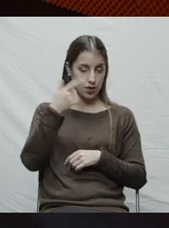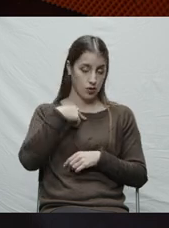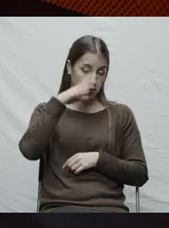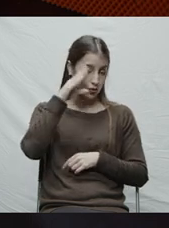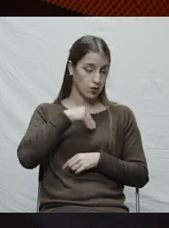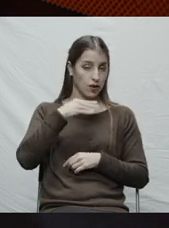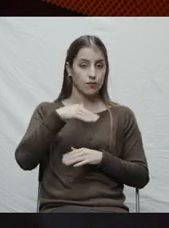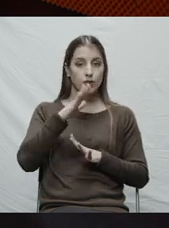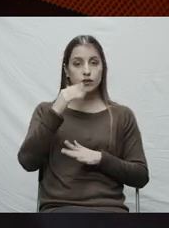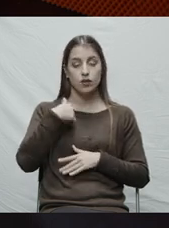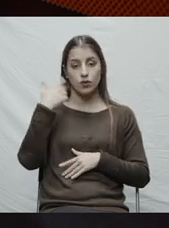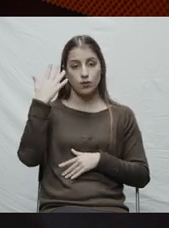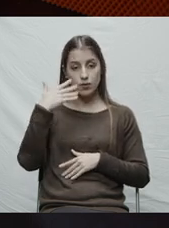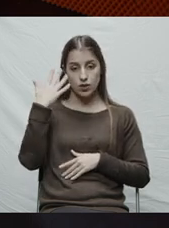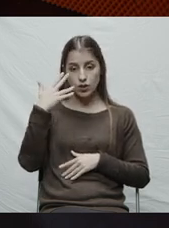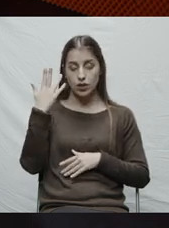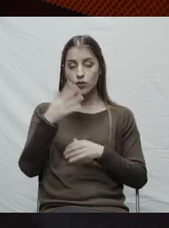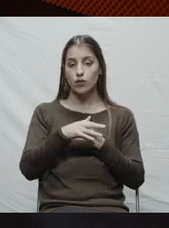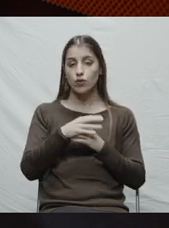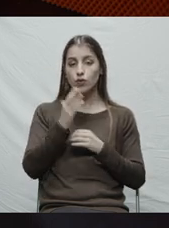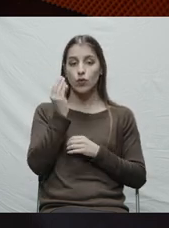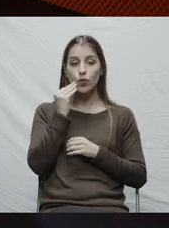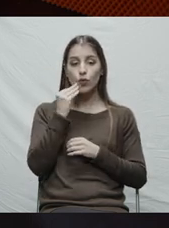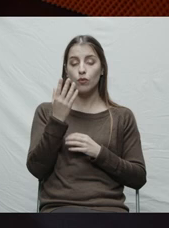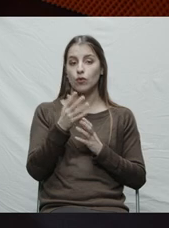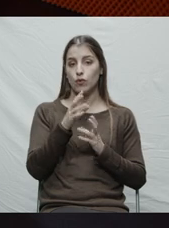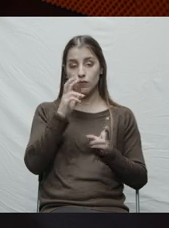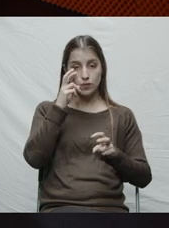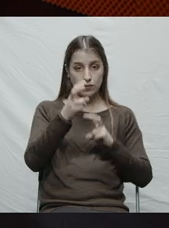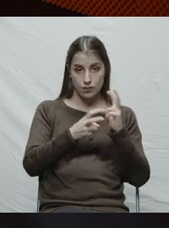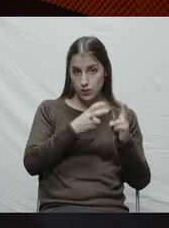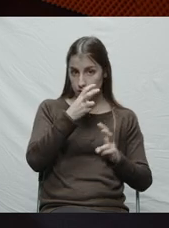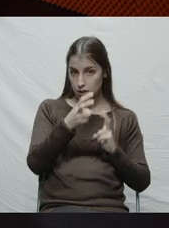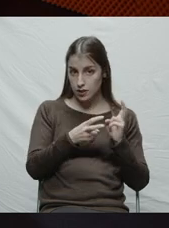saber como é que improvisação, criação, pesquisa teatral,